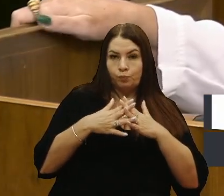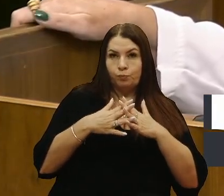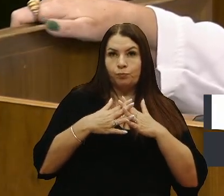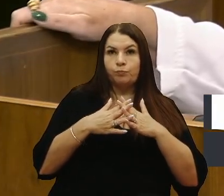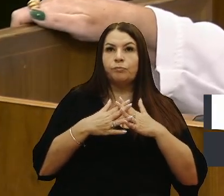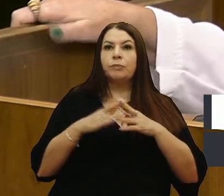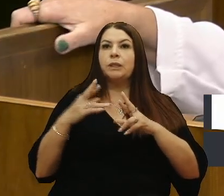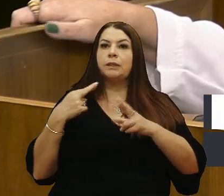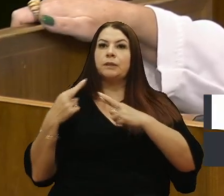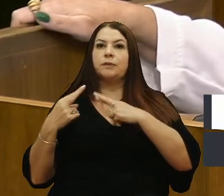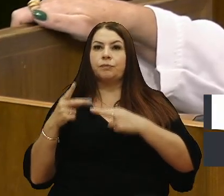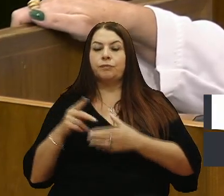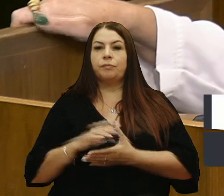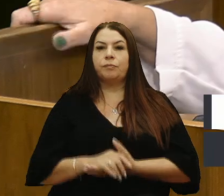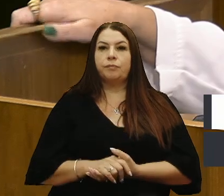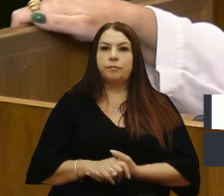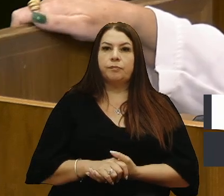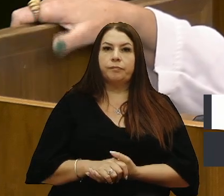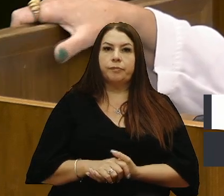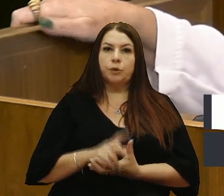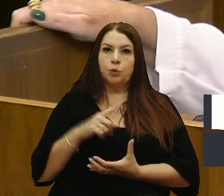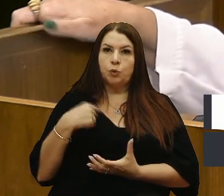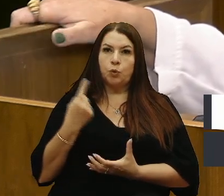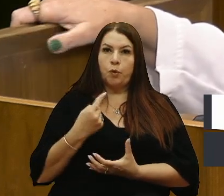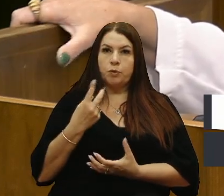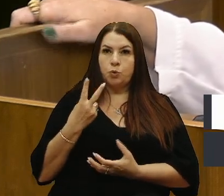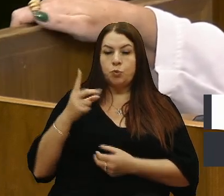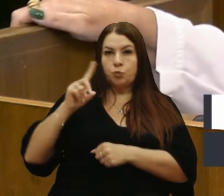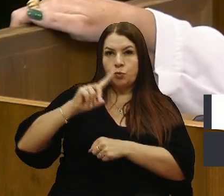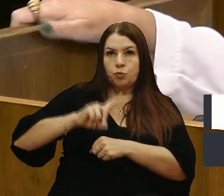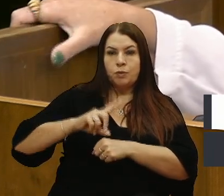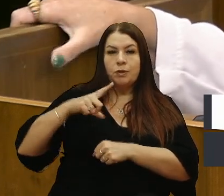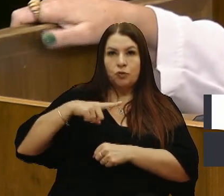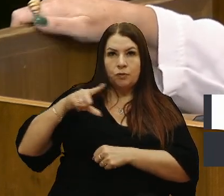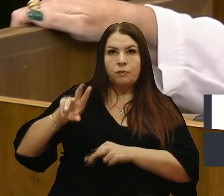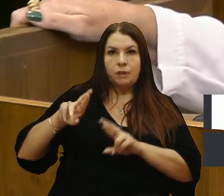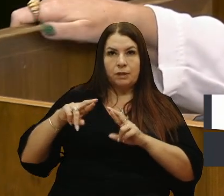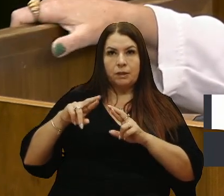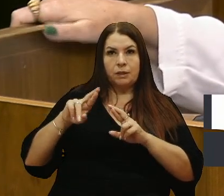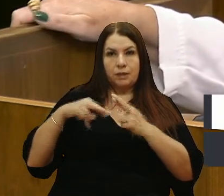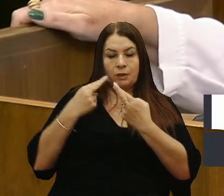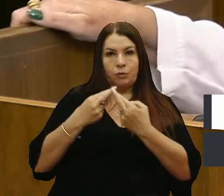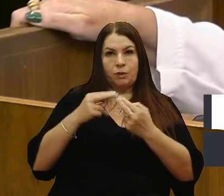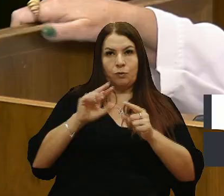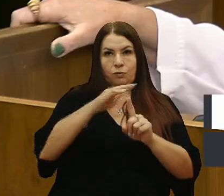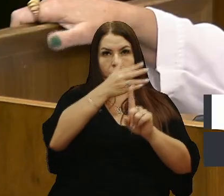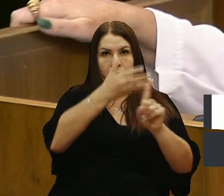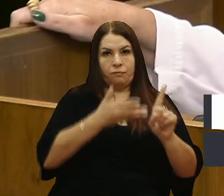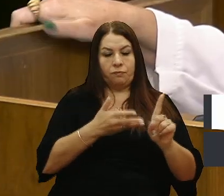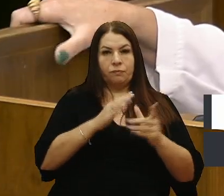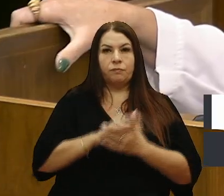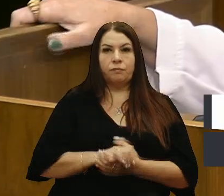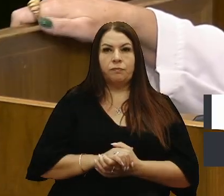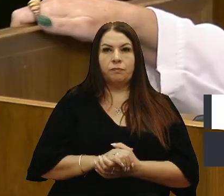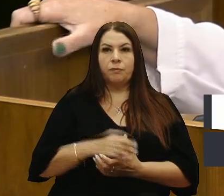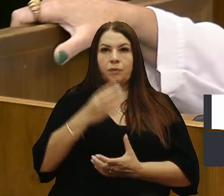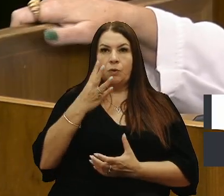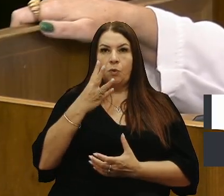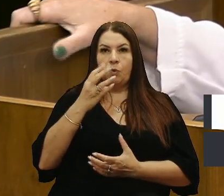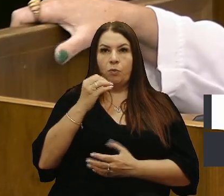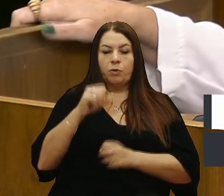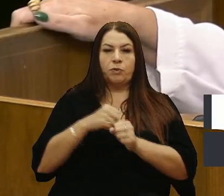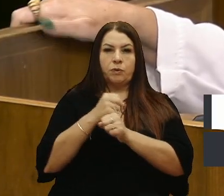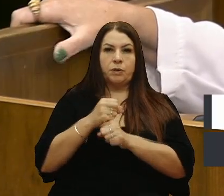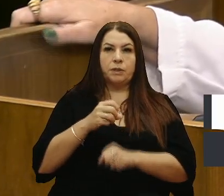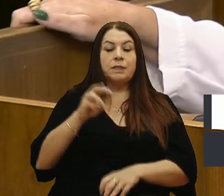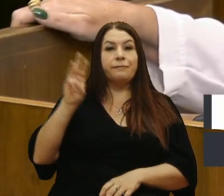em relação a isso. Nós, há 2 dias, tivemos aqui a sessão solene dos 40 anos